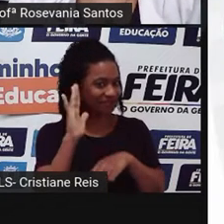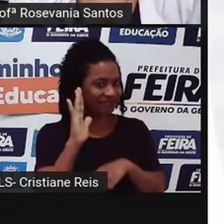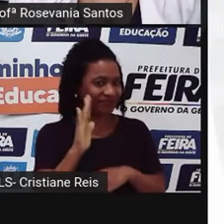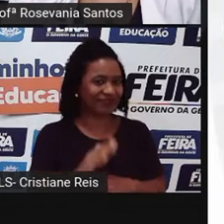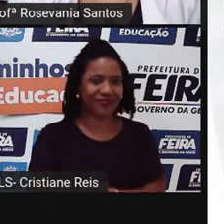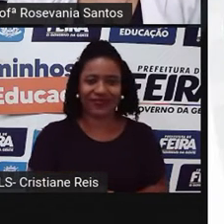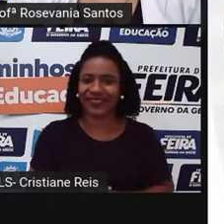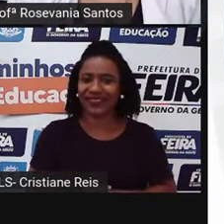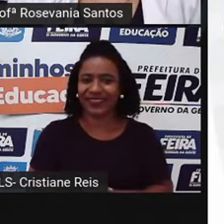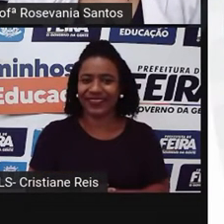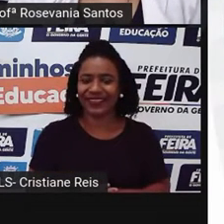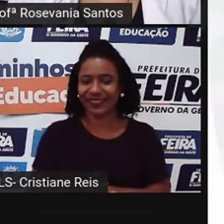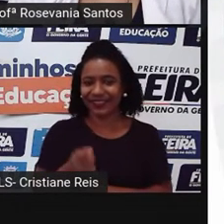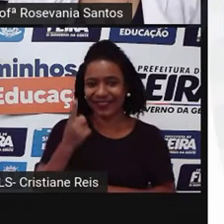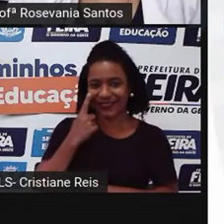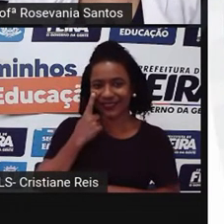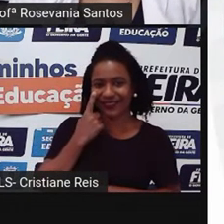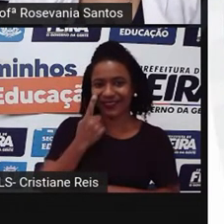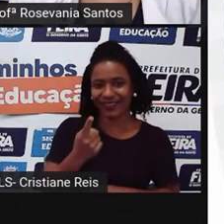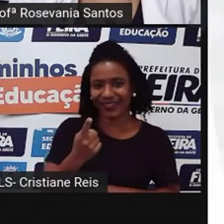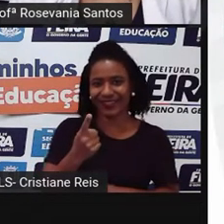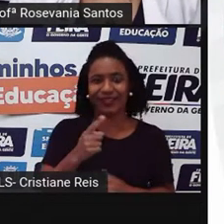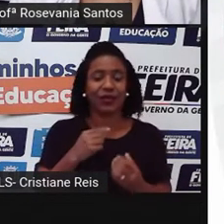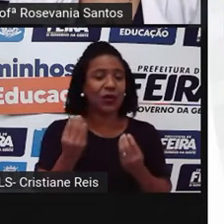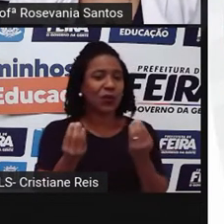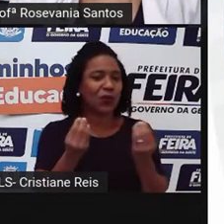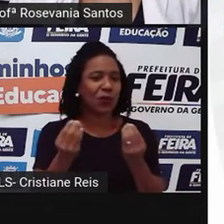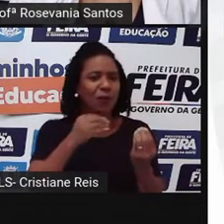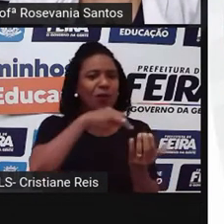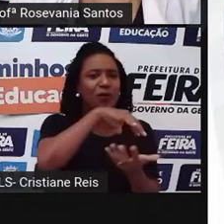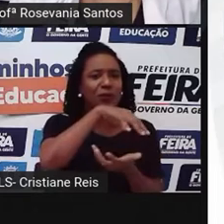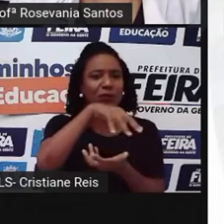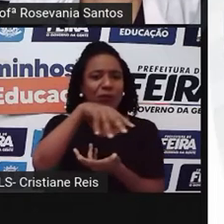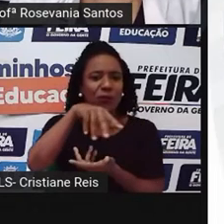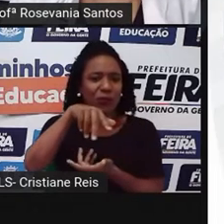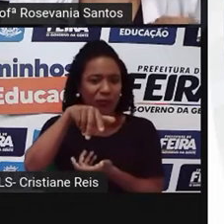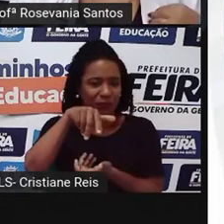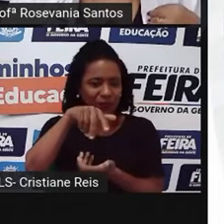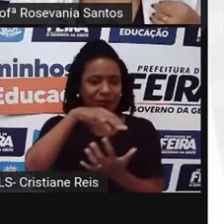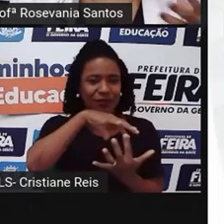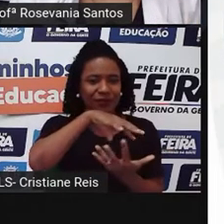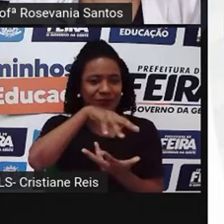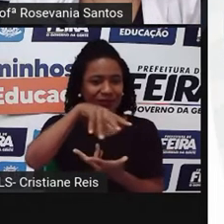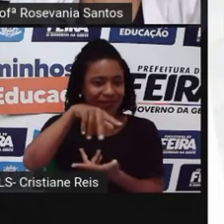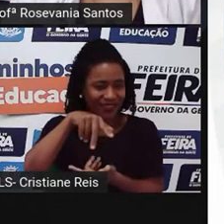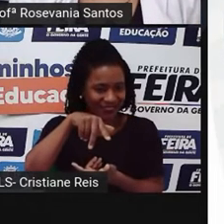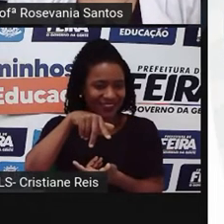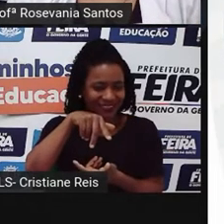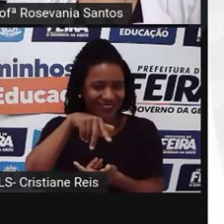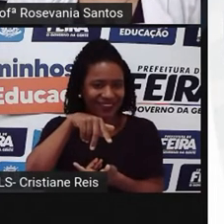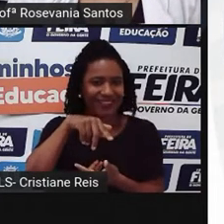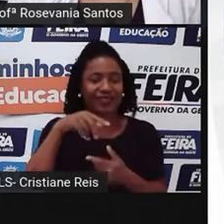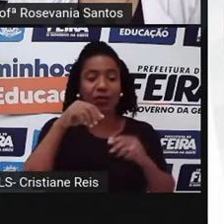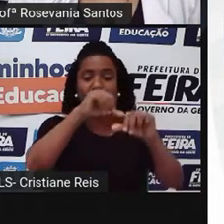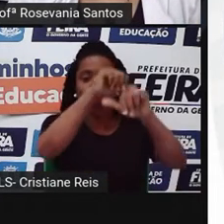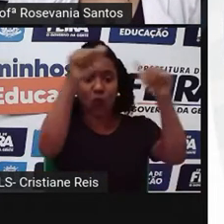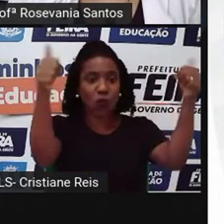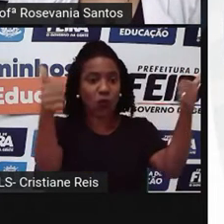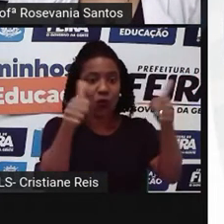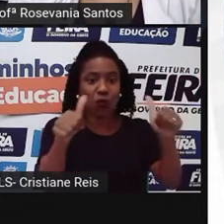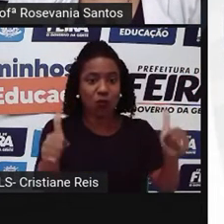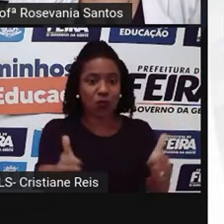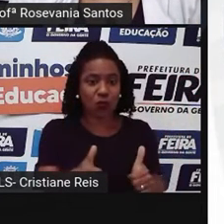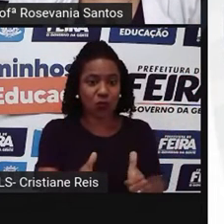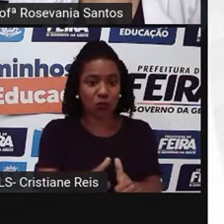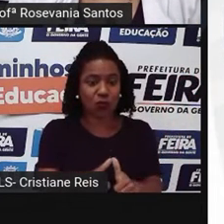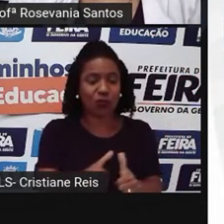entendido isso, bora ver aqui, né, o nosso planisfério, que a gente apelida ele também de mapa mundi, né? Então, esse mapa-múndi